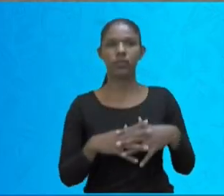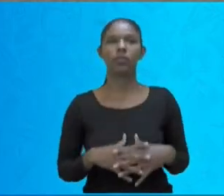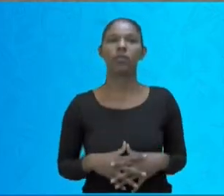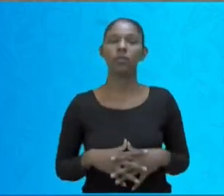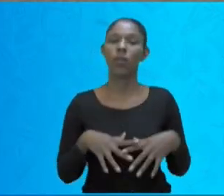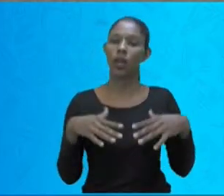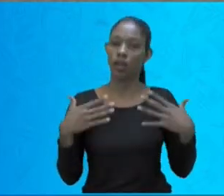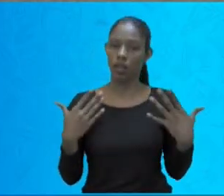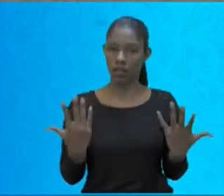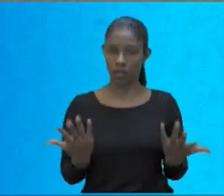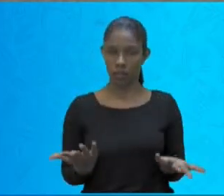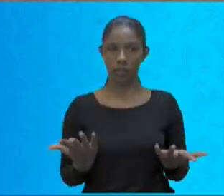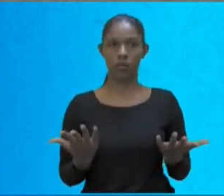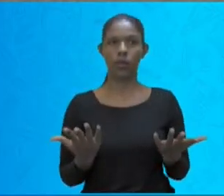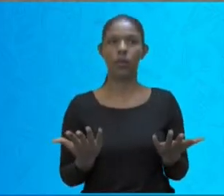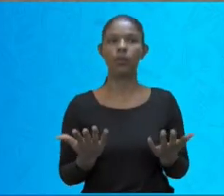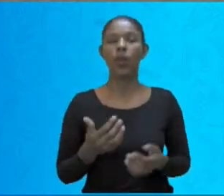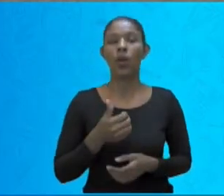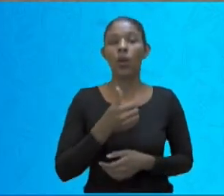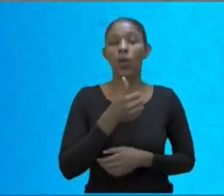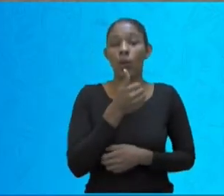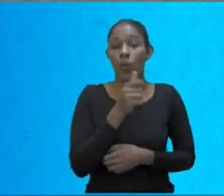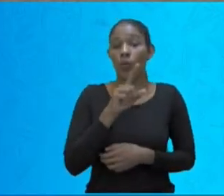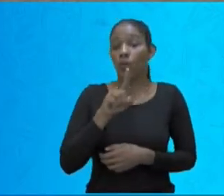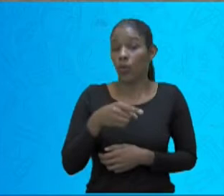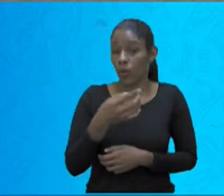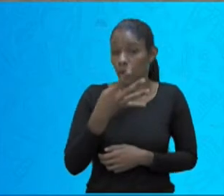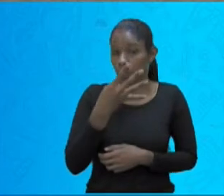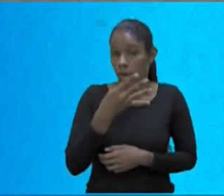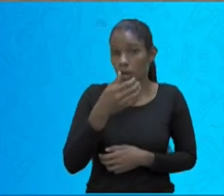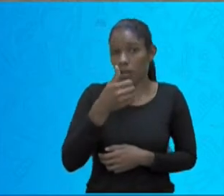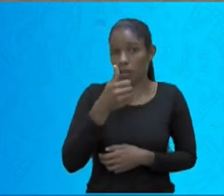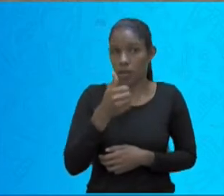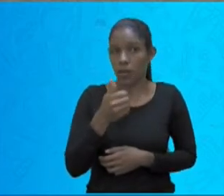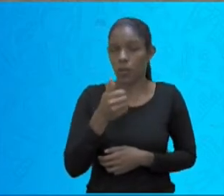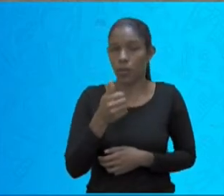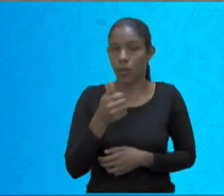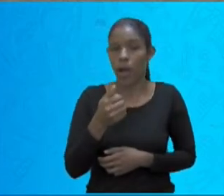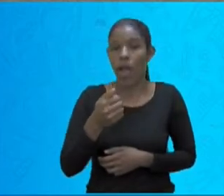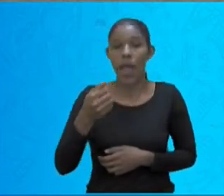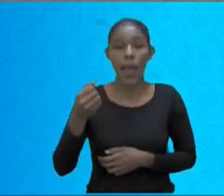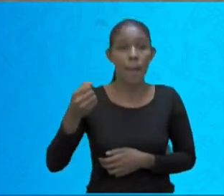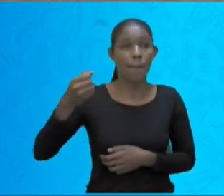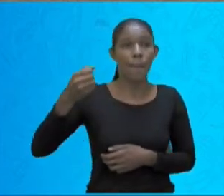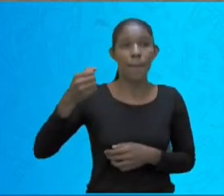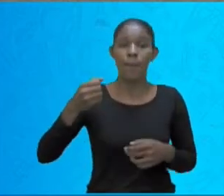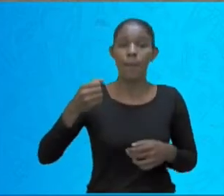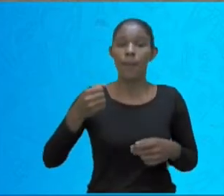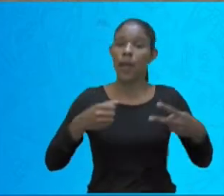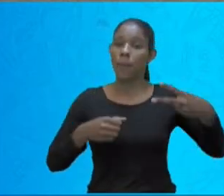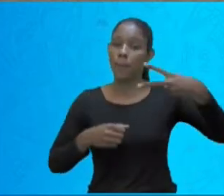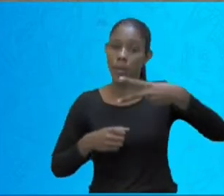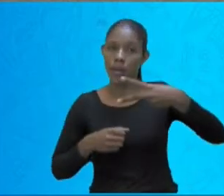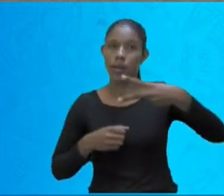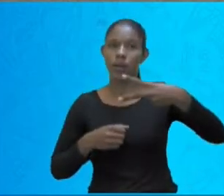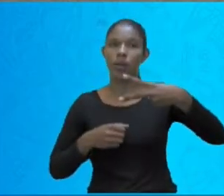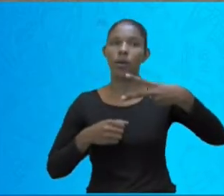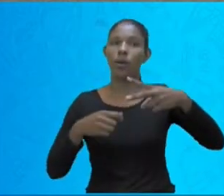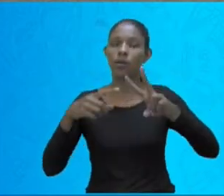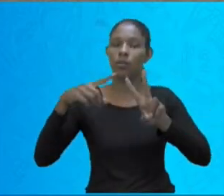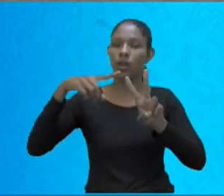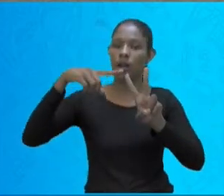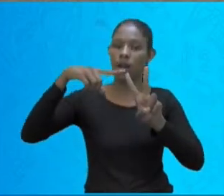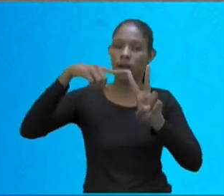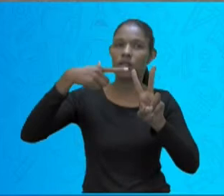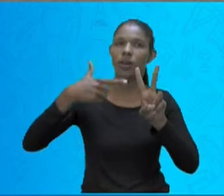Logo, 1,41 é menor do que a raiz quadrada de 2 e a raiz quadrada de 2